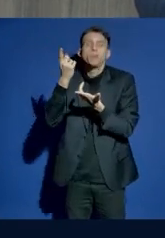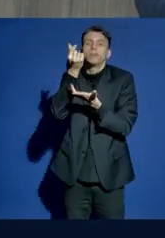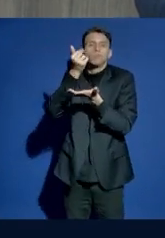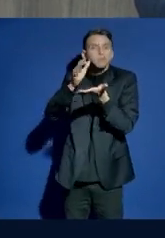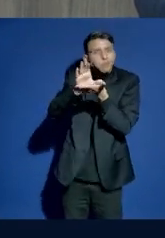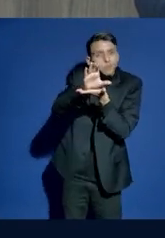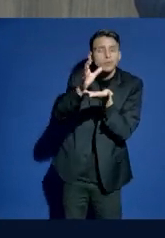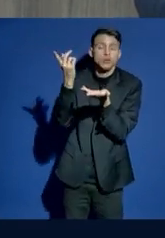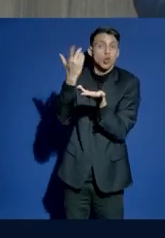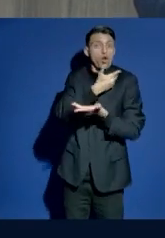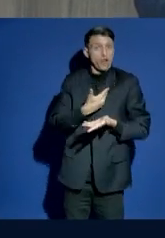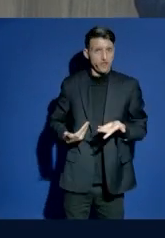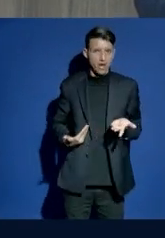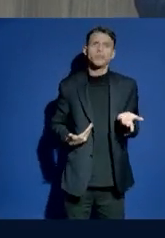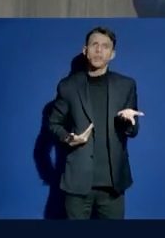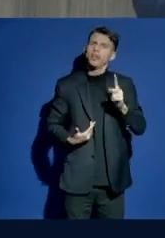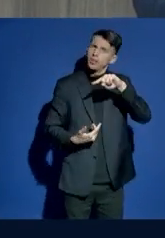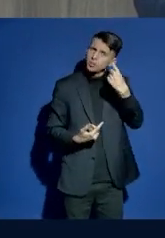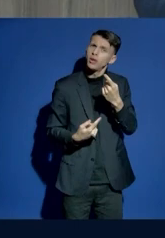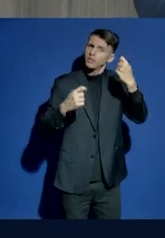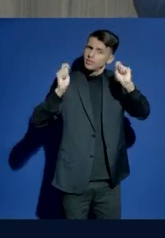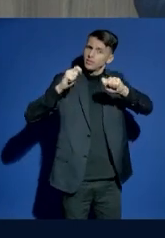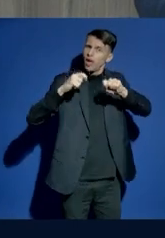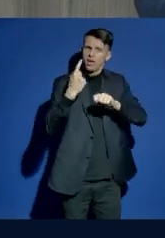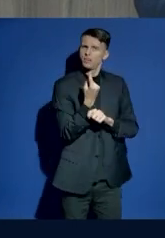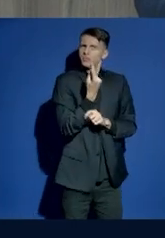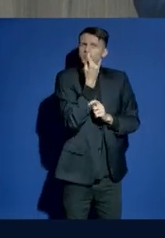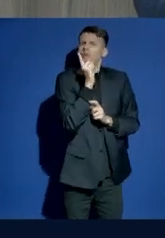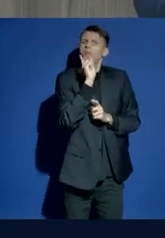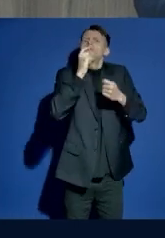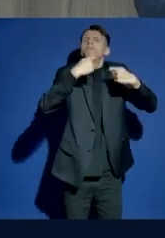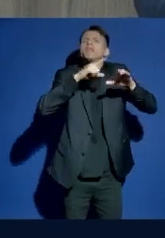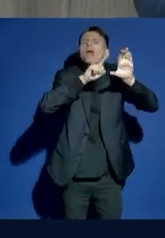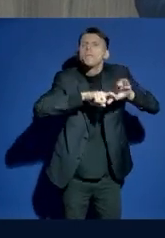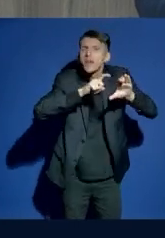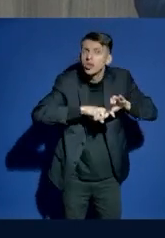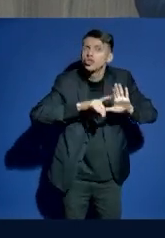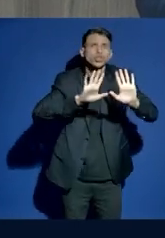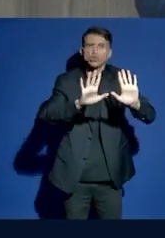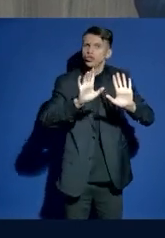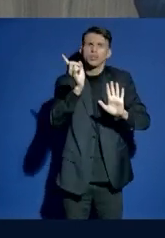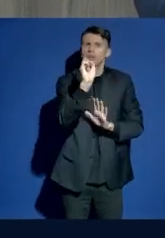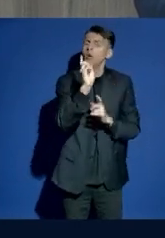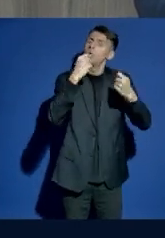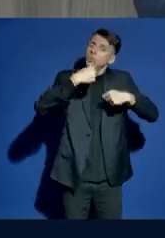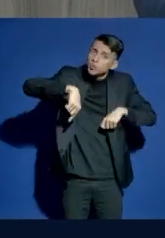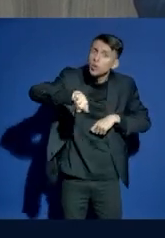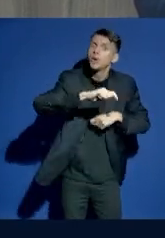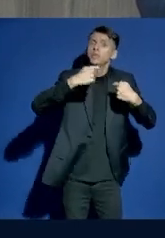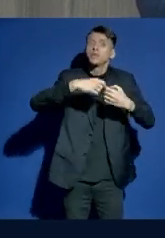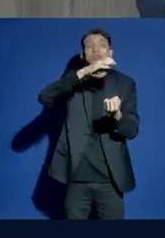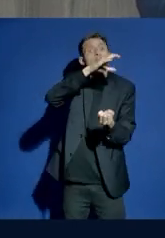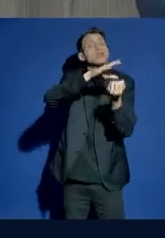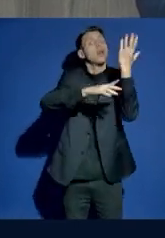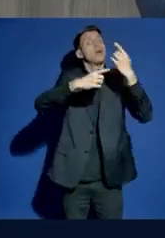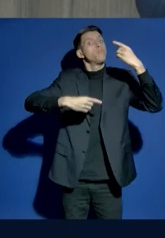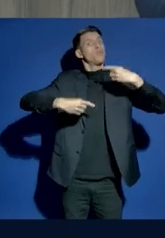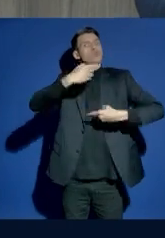temos capacidade de competir sem subsídio. O que nós precisamos é política pública que traga para o nosso